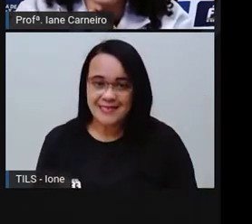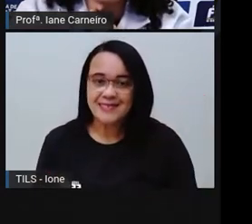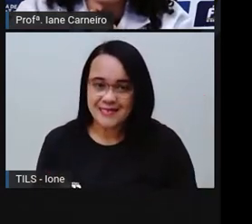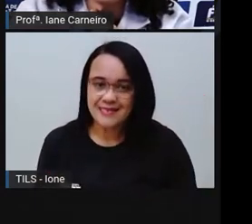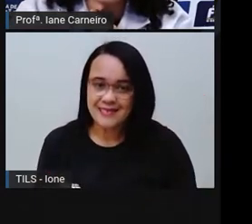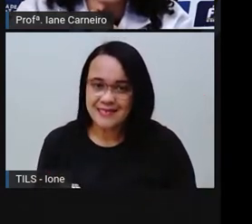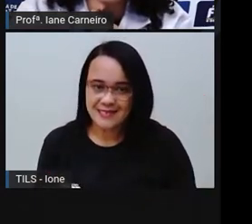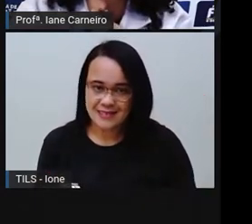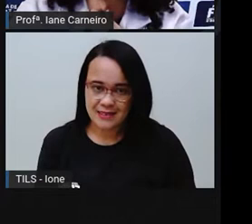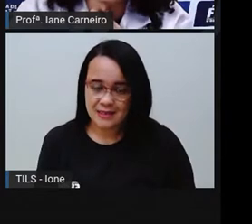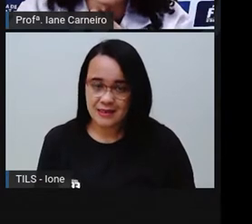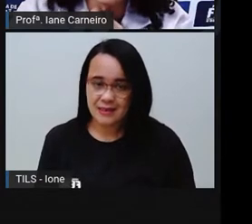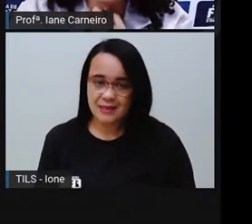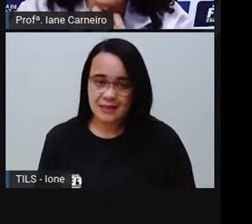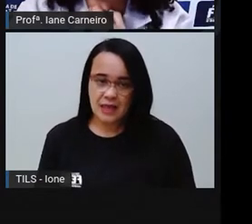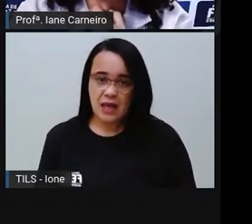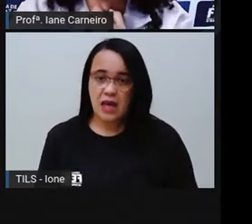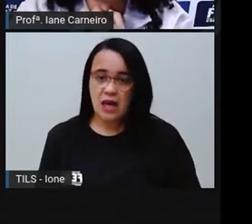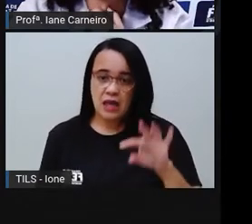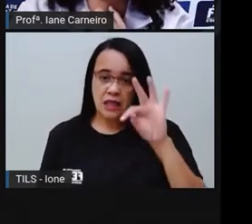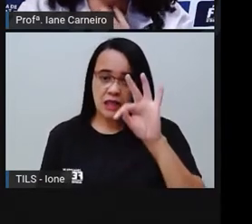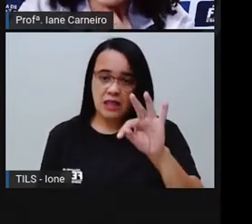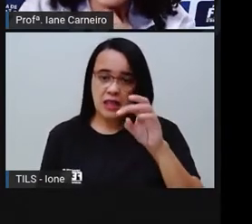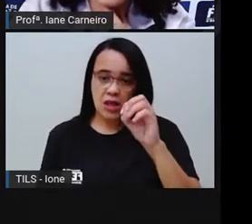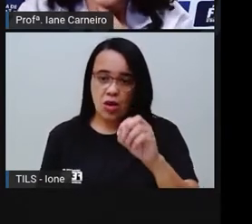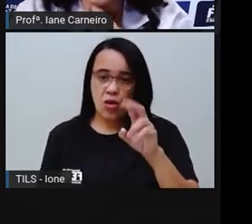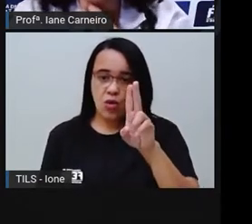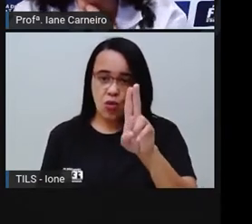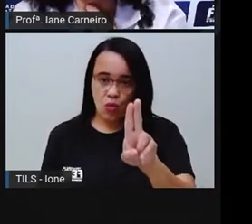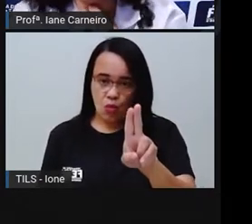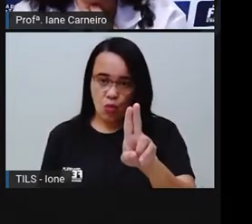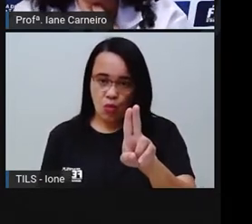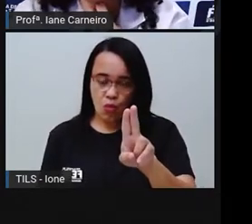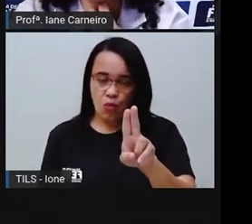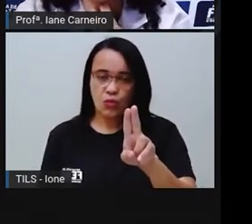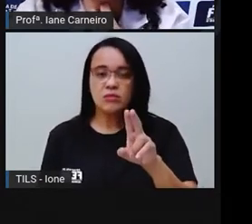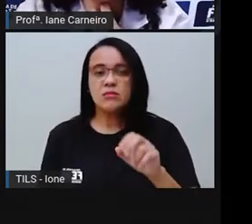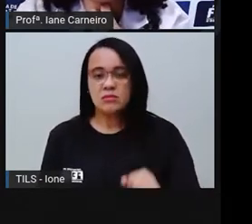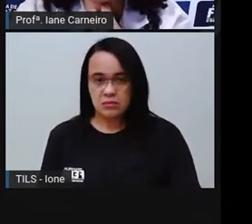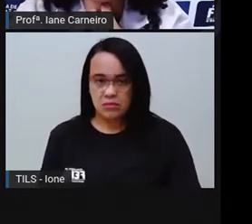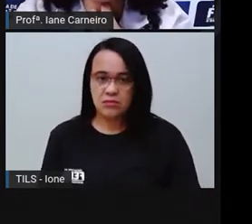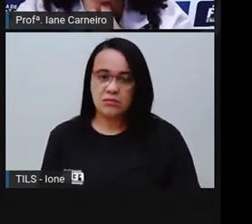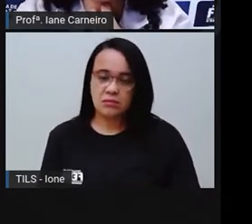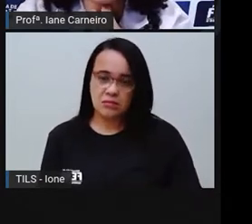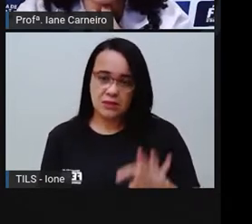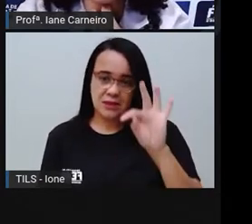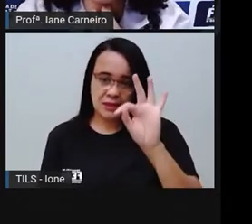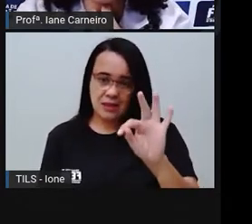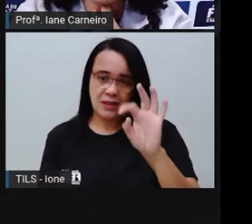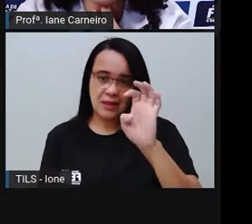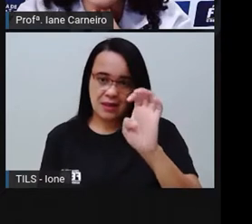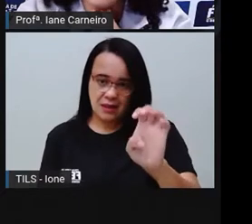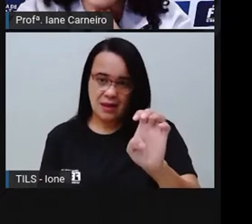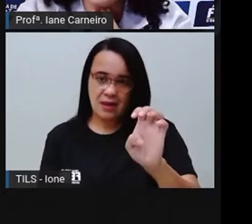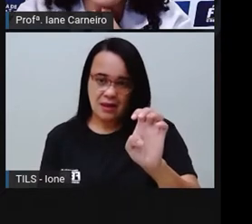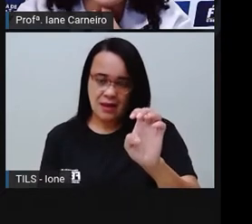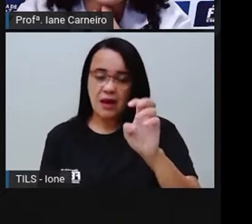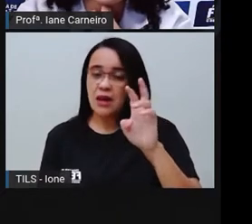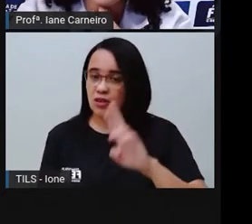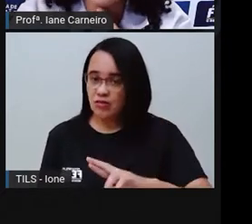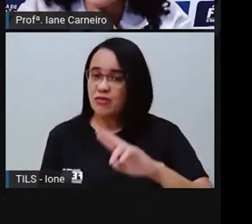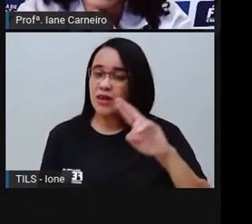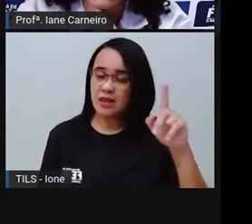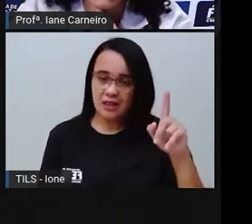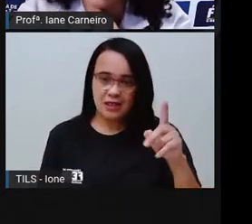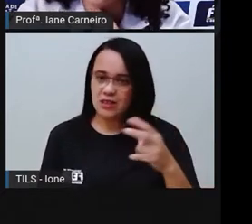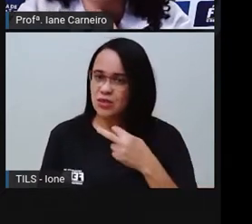bom né Não porque eu tô a gente escreve com t o u e aqui a gente tá escrevendo com t e o É no